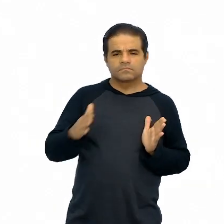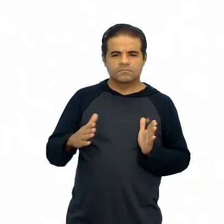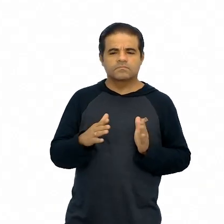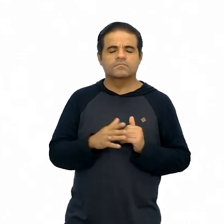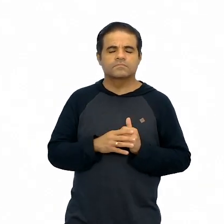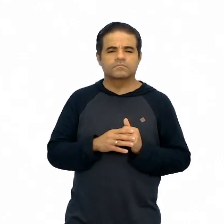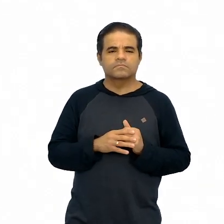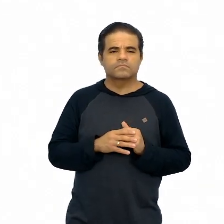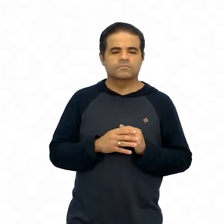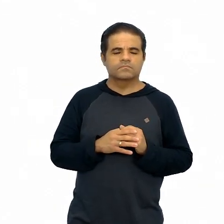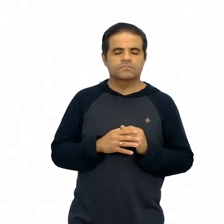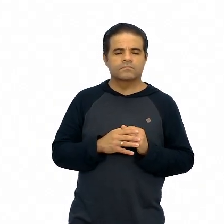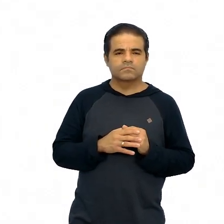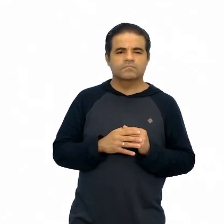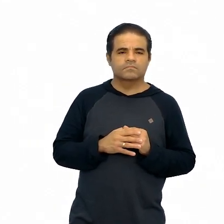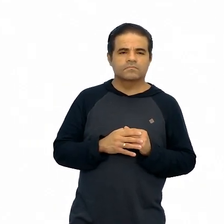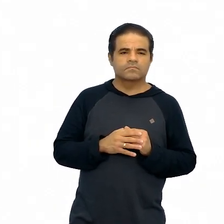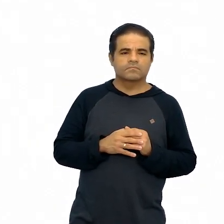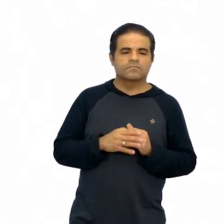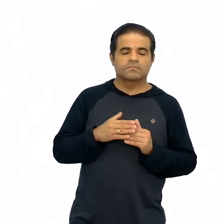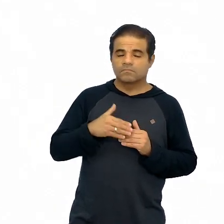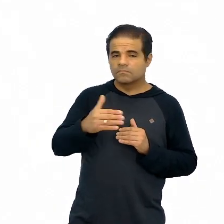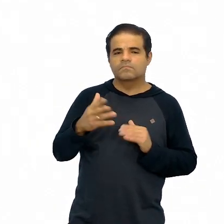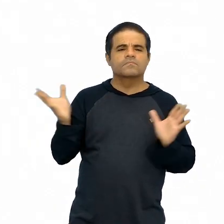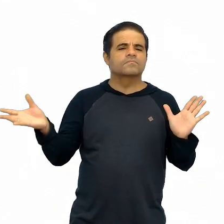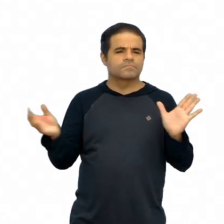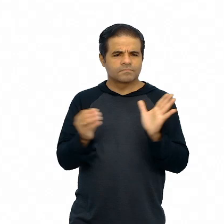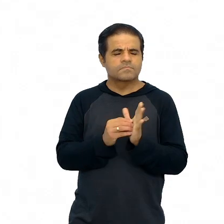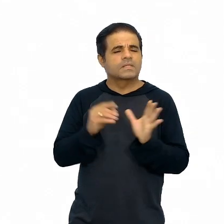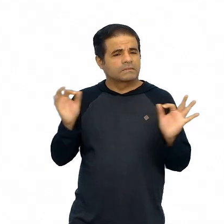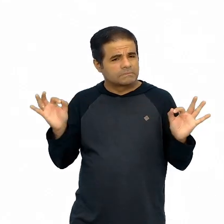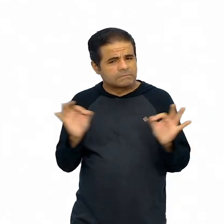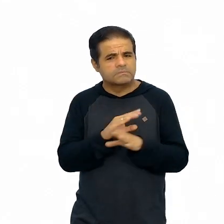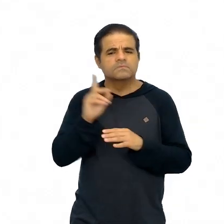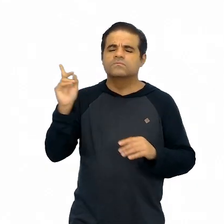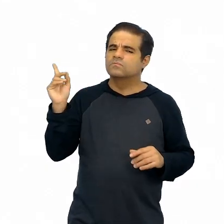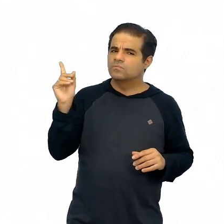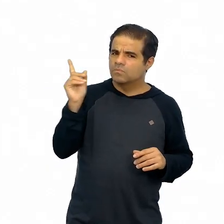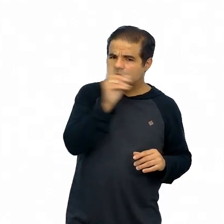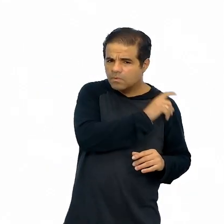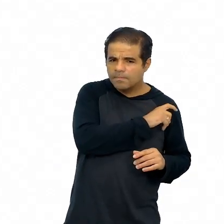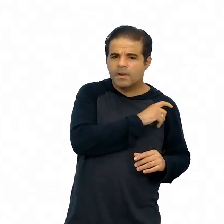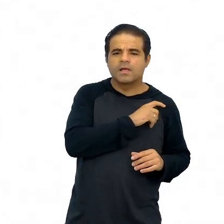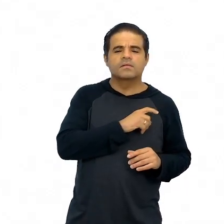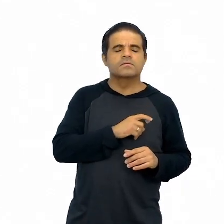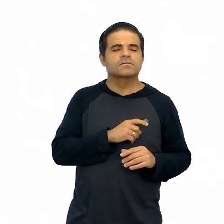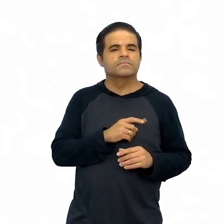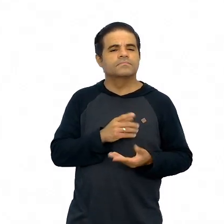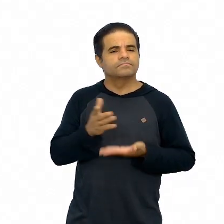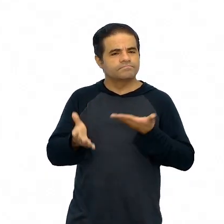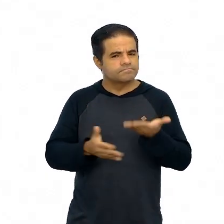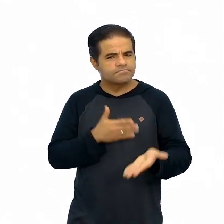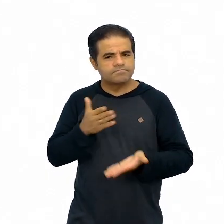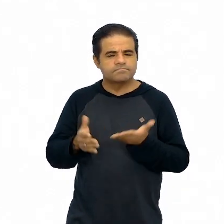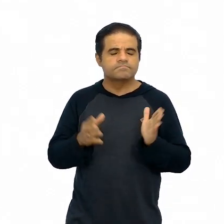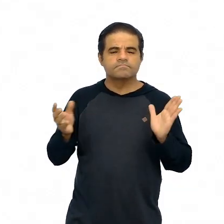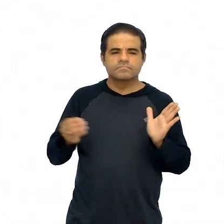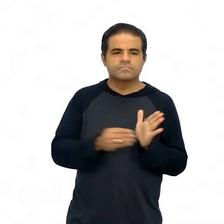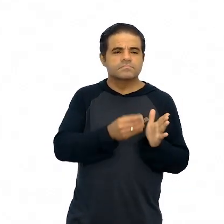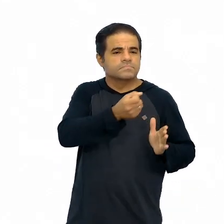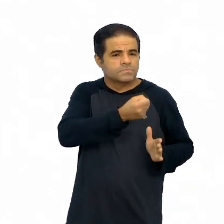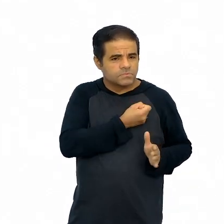é essas duas aulas são bem complexas, ela traz números